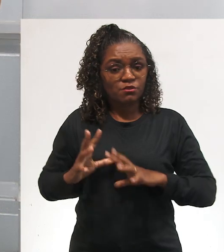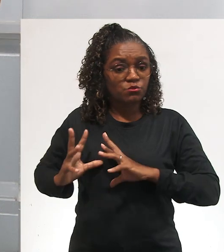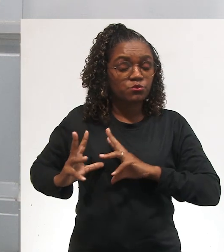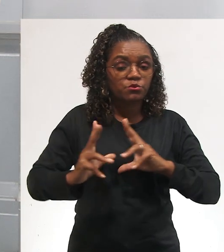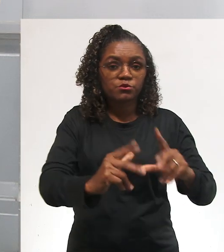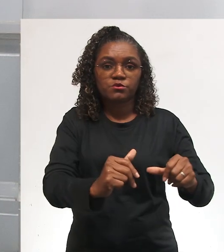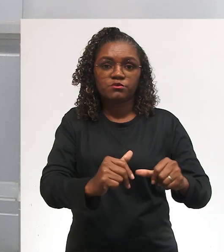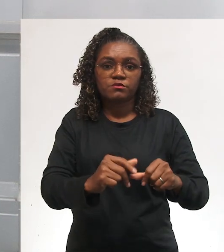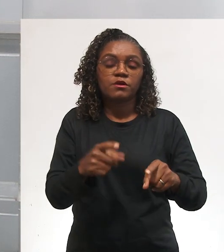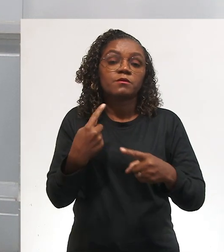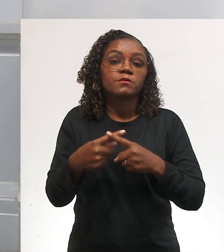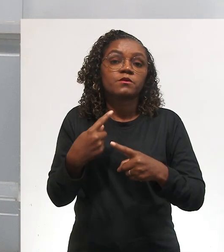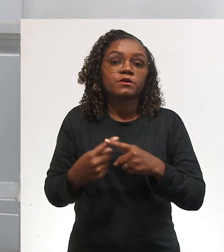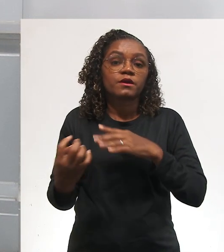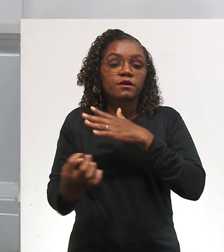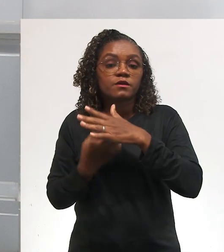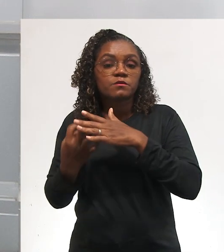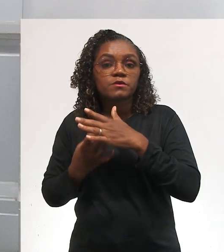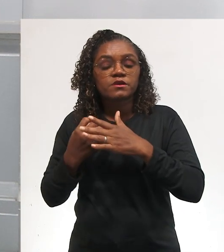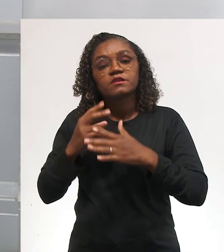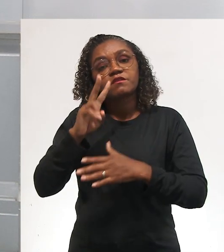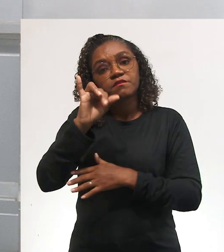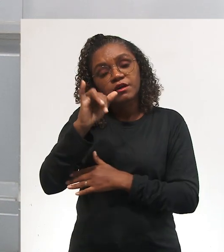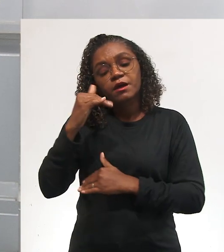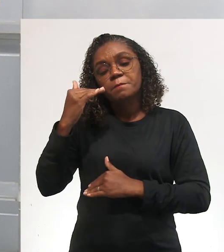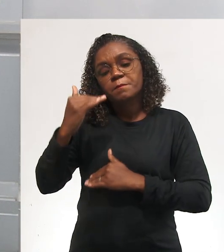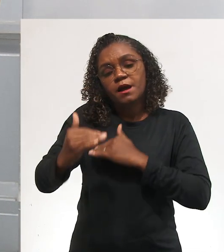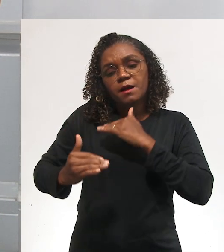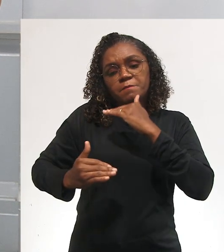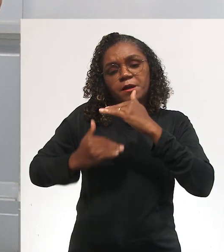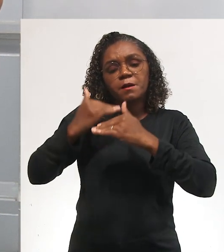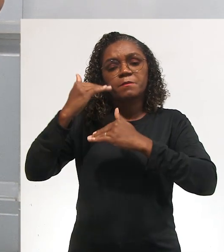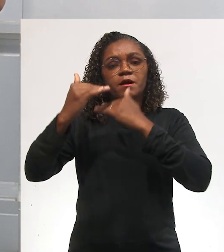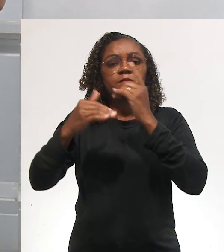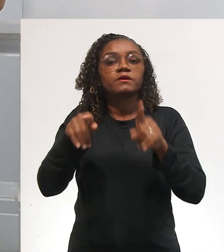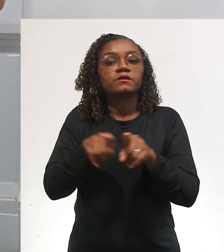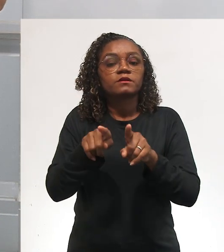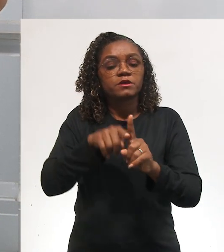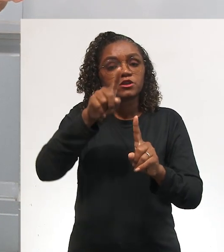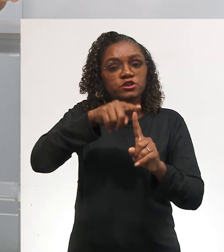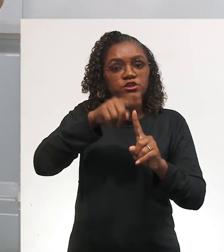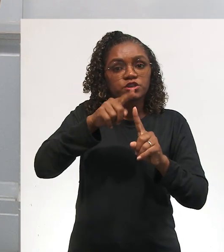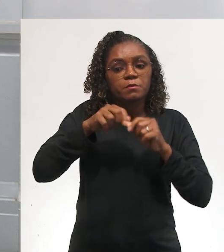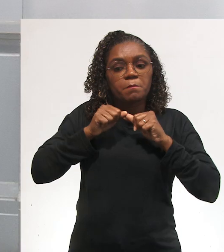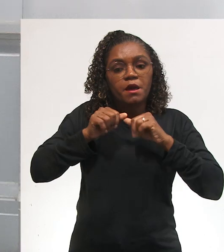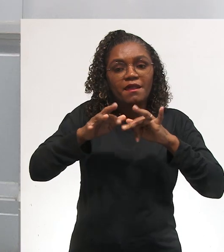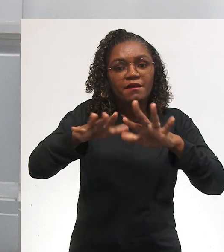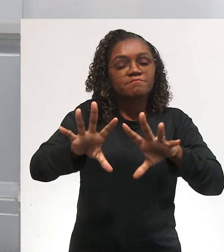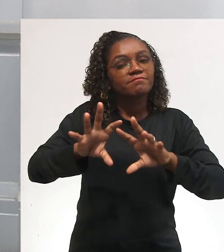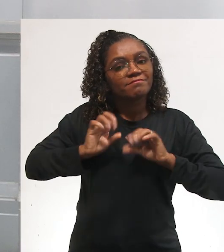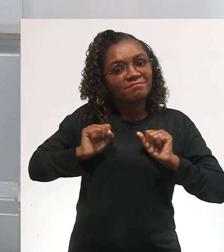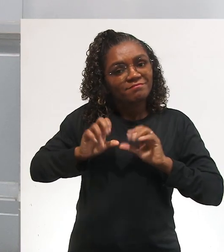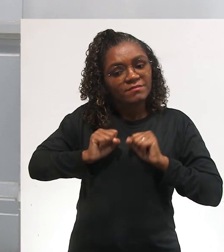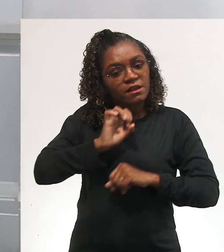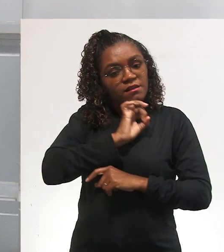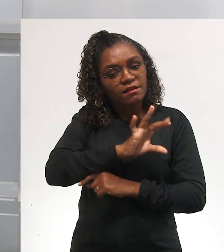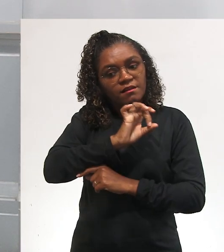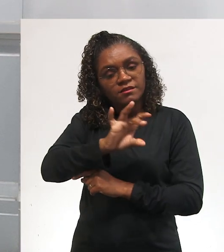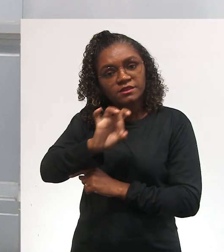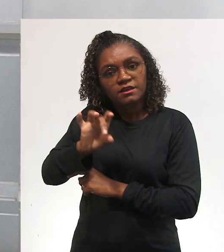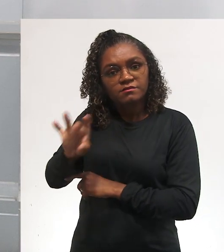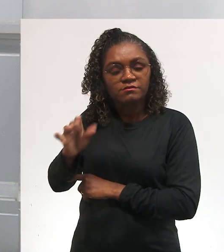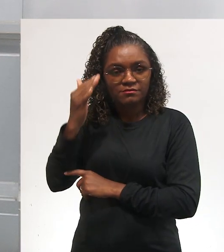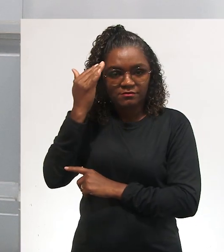vai fazer com que toda a organização cresça, com que essa filosofia se expanda, essa forma de